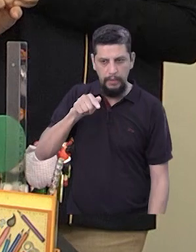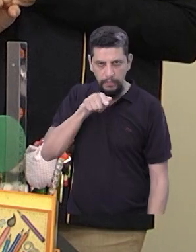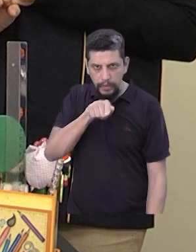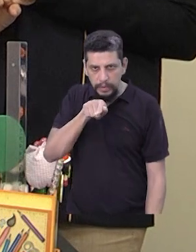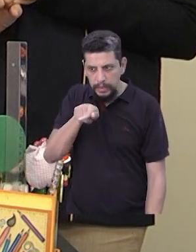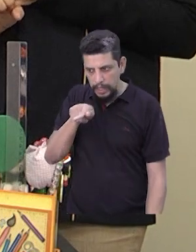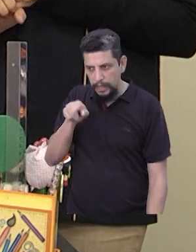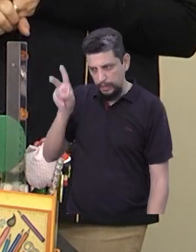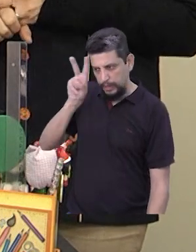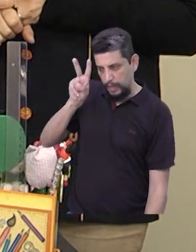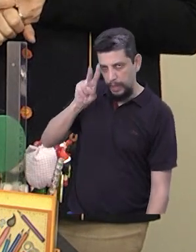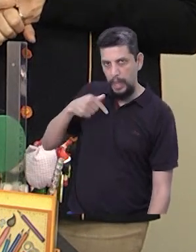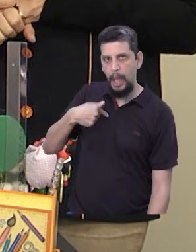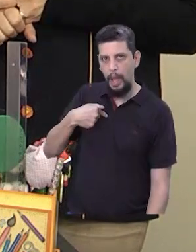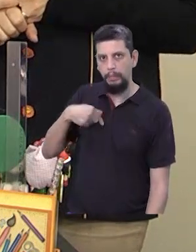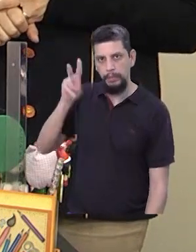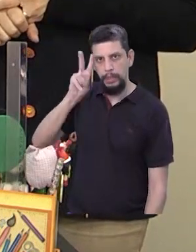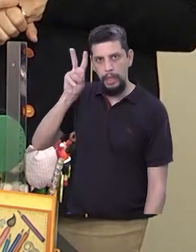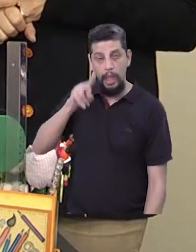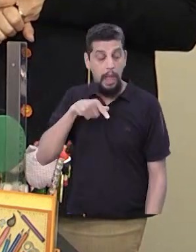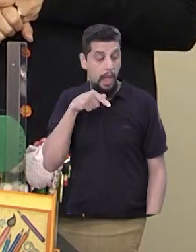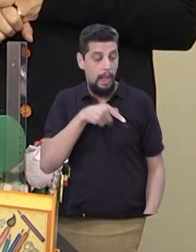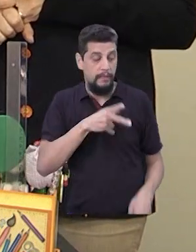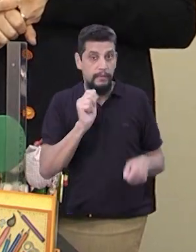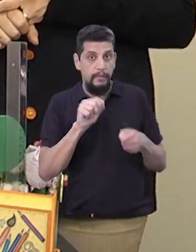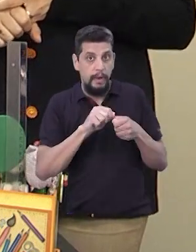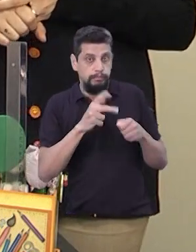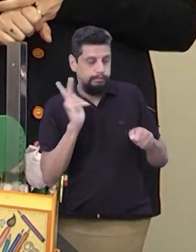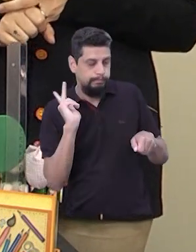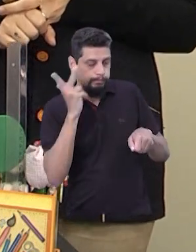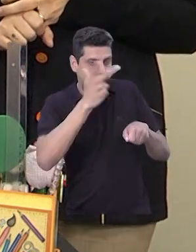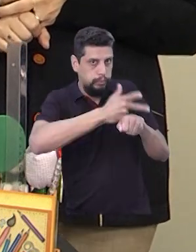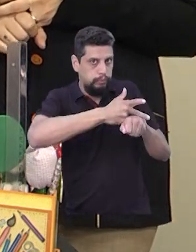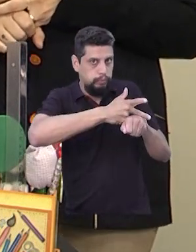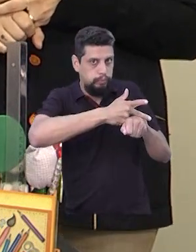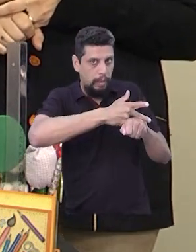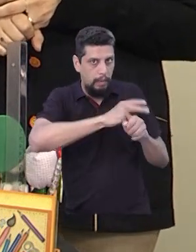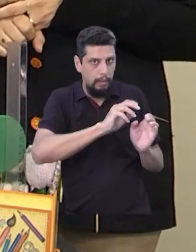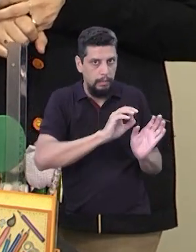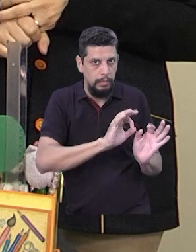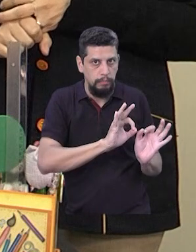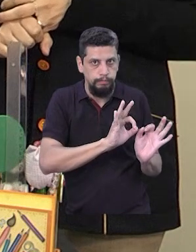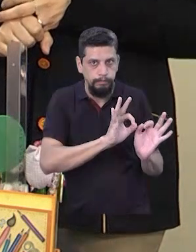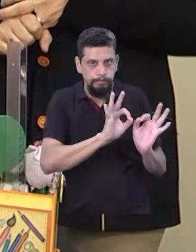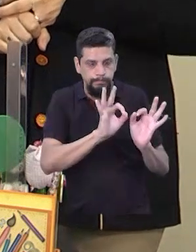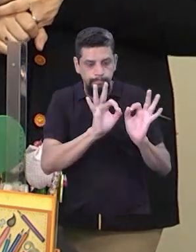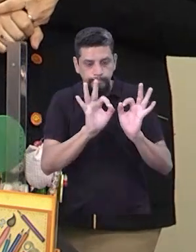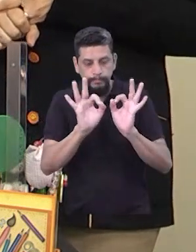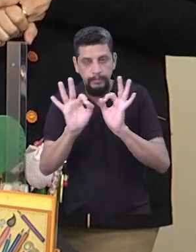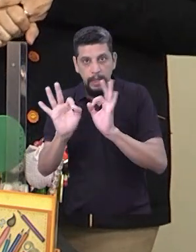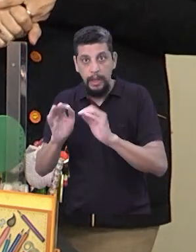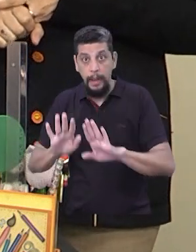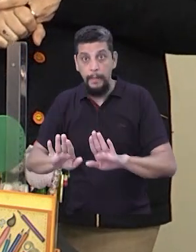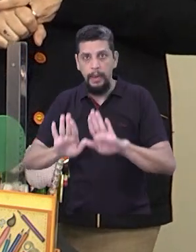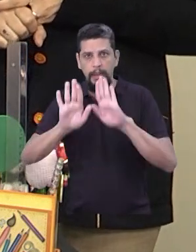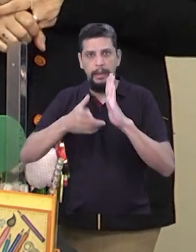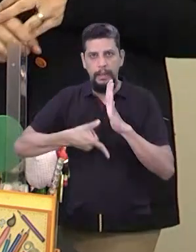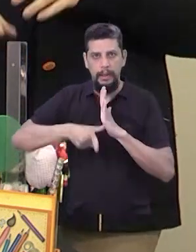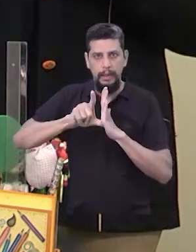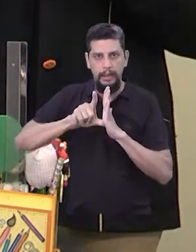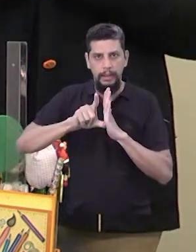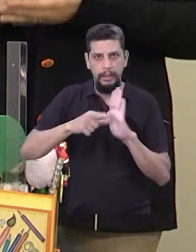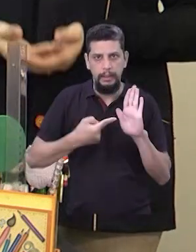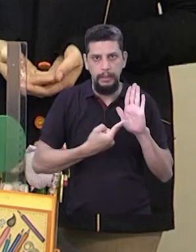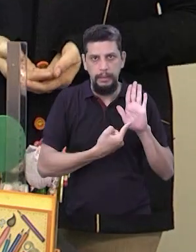Você lembra, Rafa? Ah, eu lembro. Ela foi filmada. Elas apresentaram, né? E antes